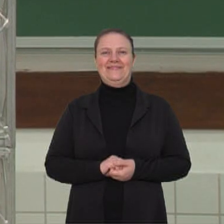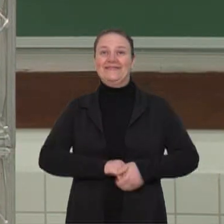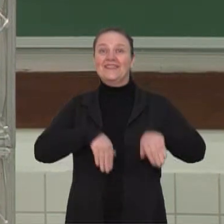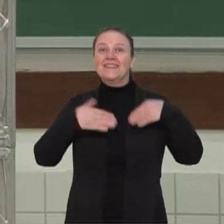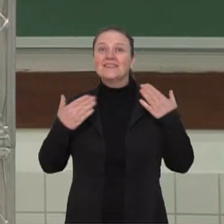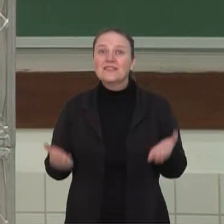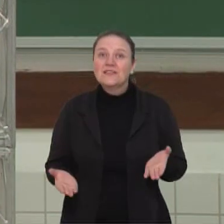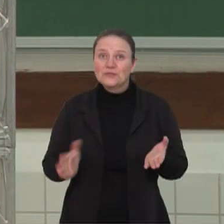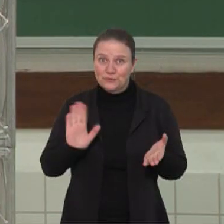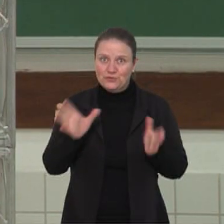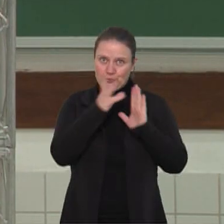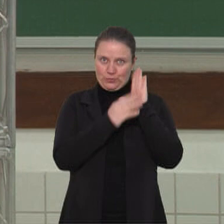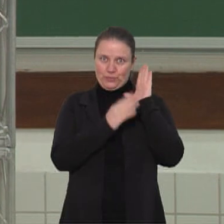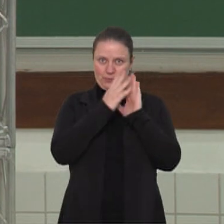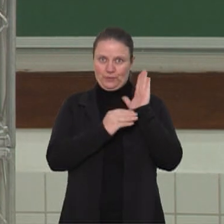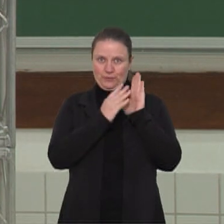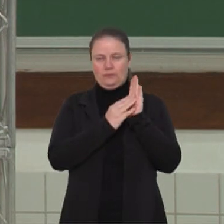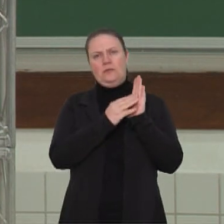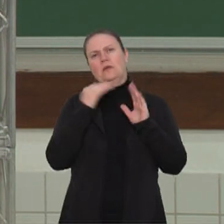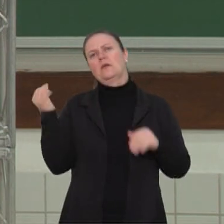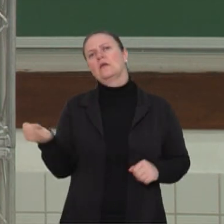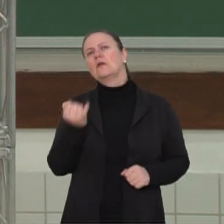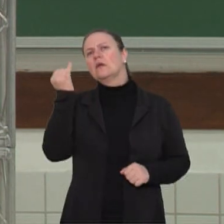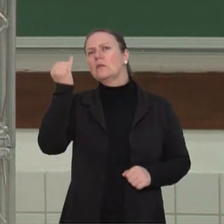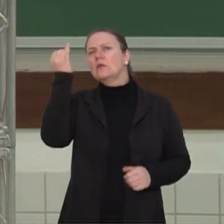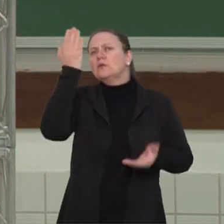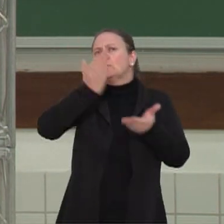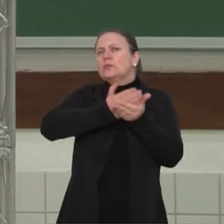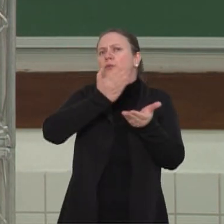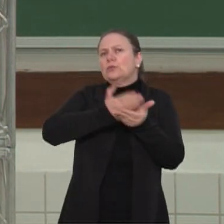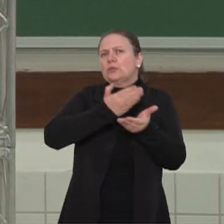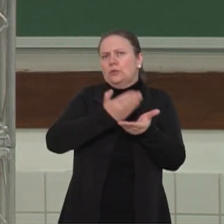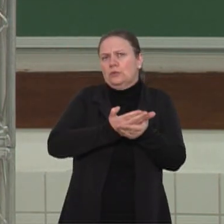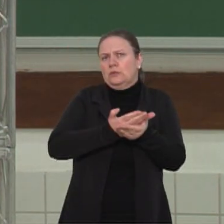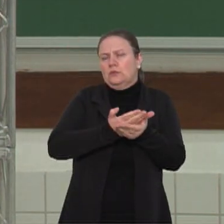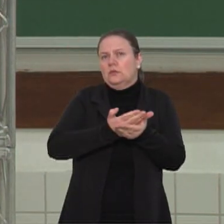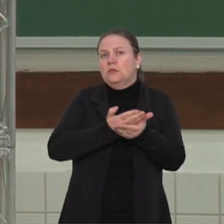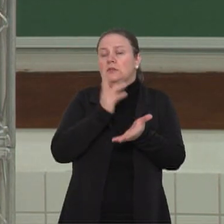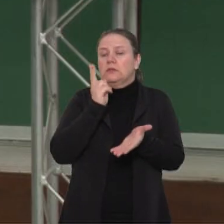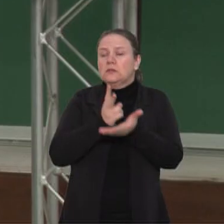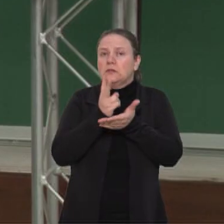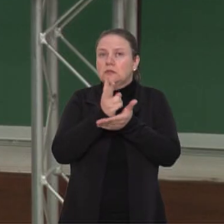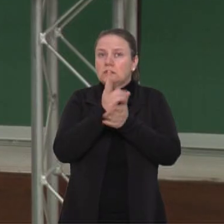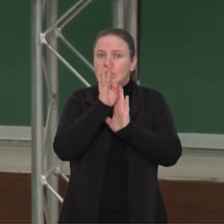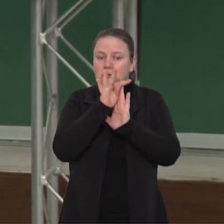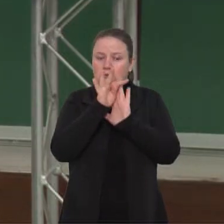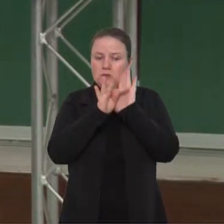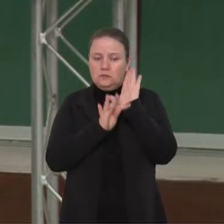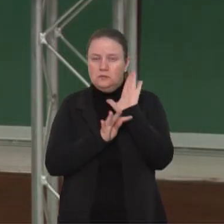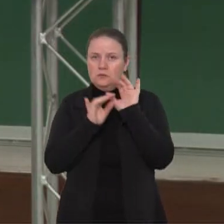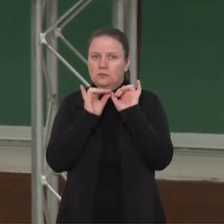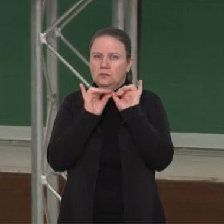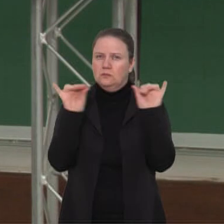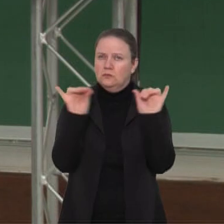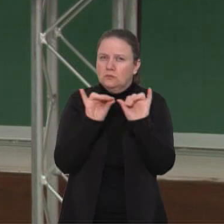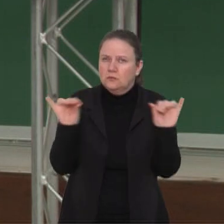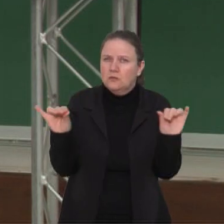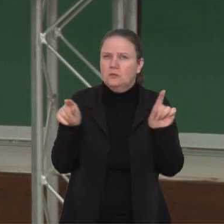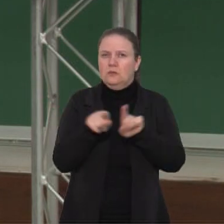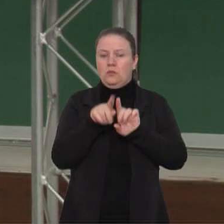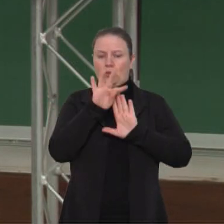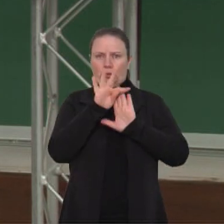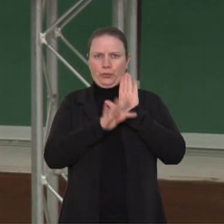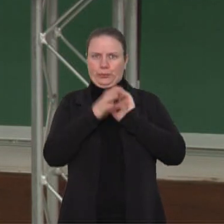E aí, copiaram, pessoal? Isso é importante vocês anotarem, viu? Sempre que for fazer um texto informativo ou um texto mais